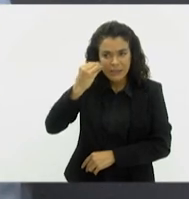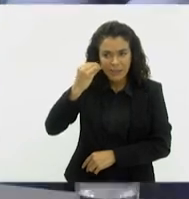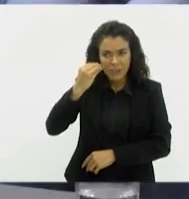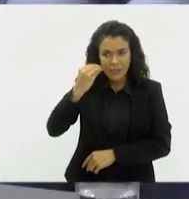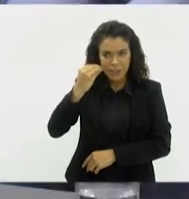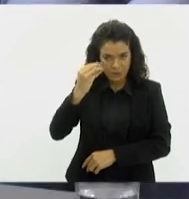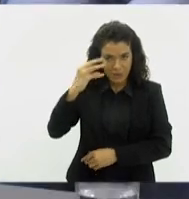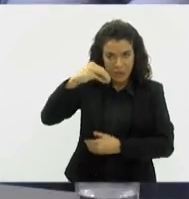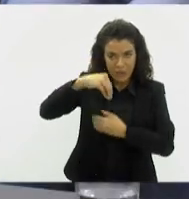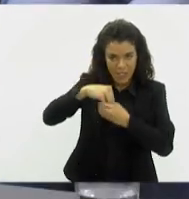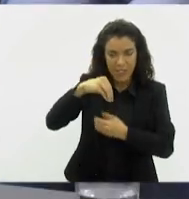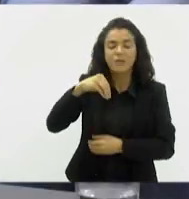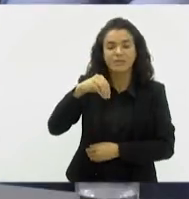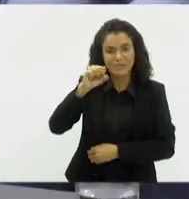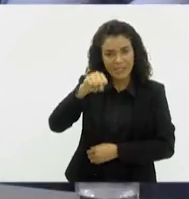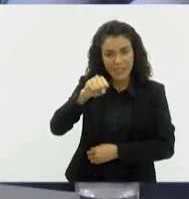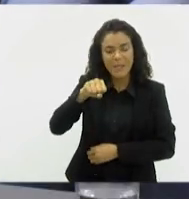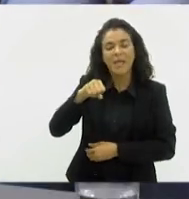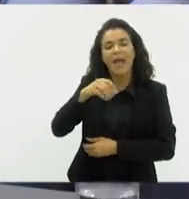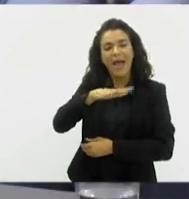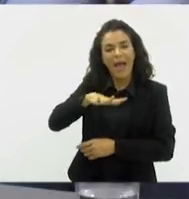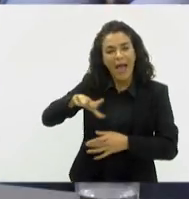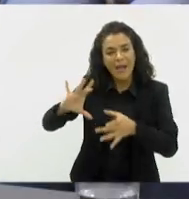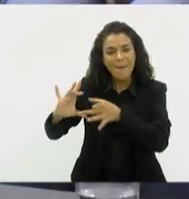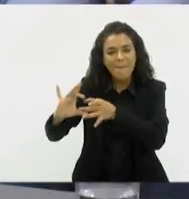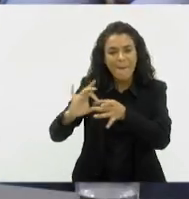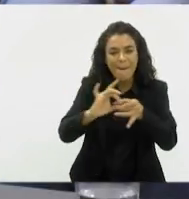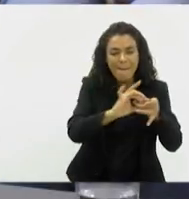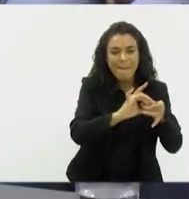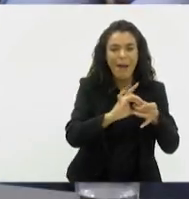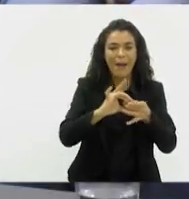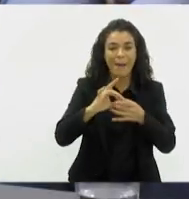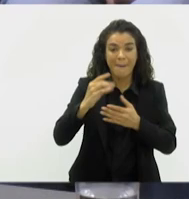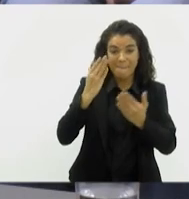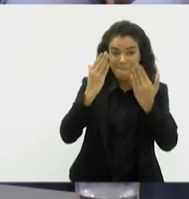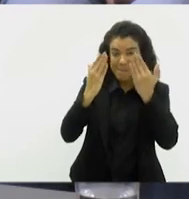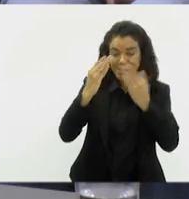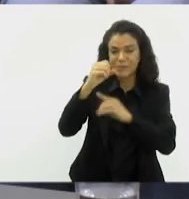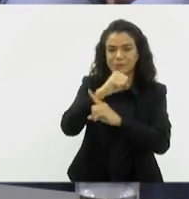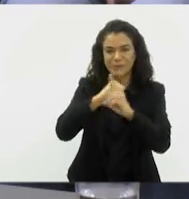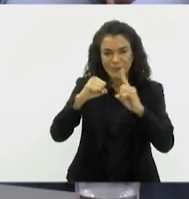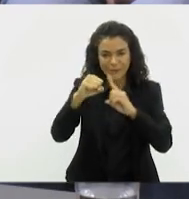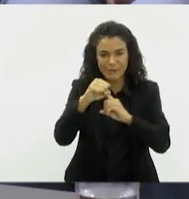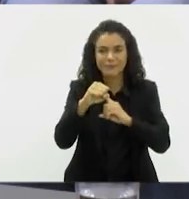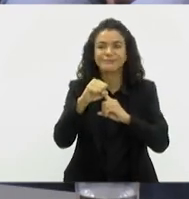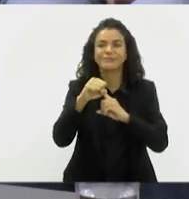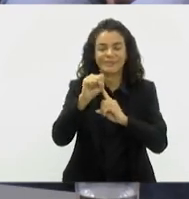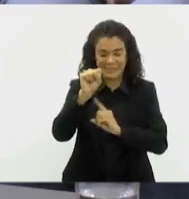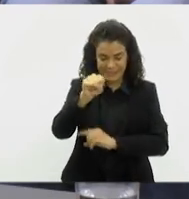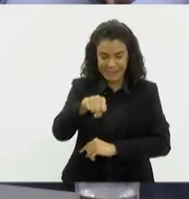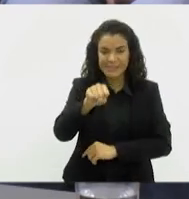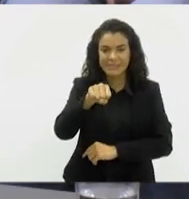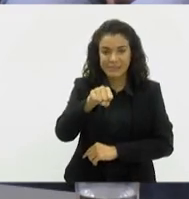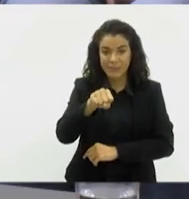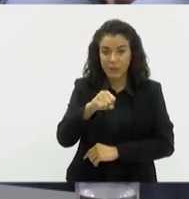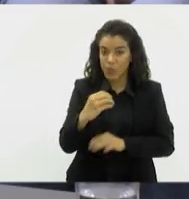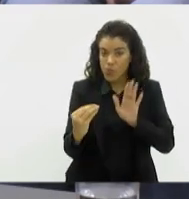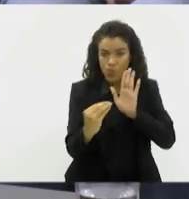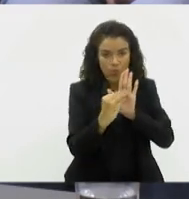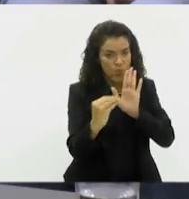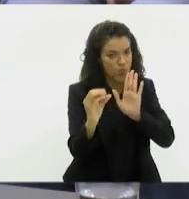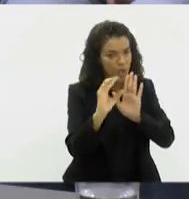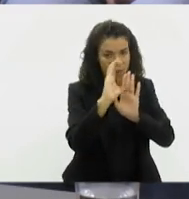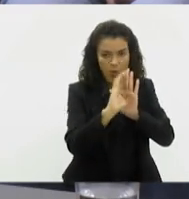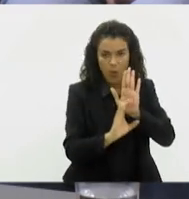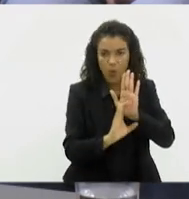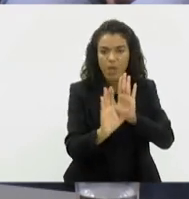rede, de atenção psicossocial, eu faço atenção à crise. Não está no seu currículo. Articulação de rede, tudo, sim. Mas não está no seu currículo. Não